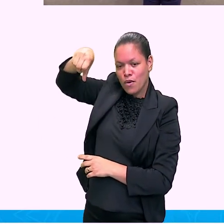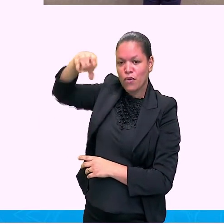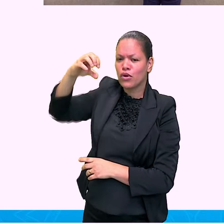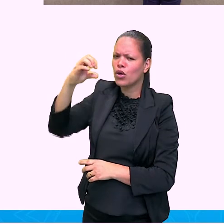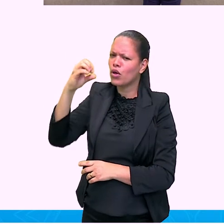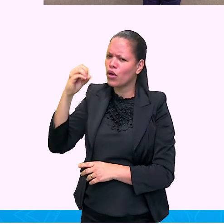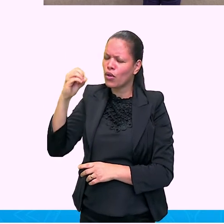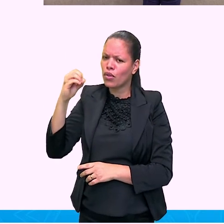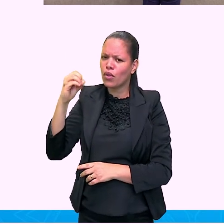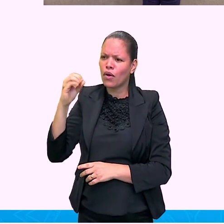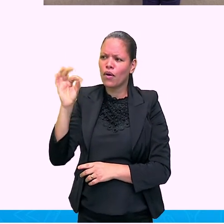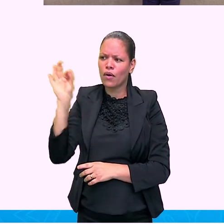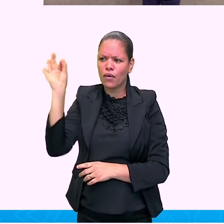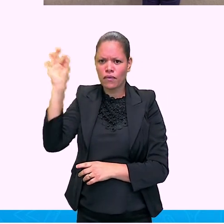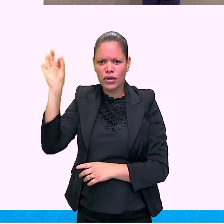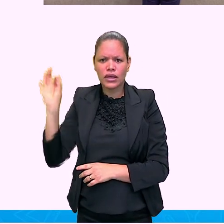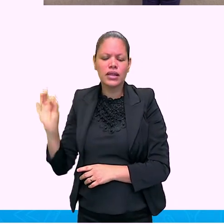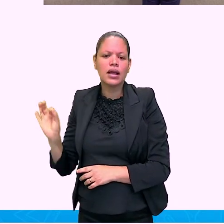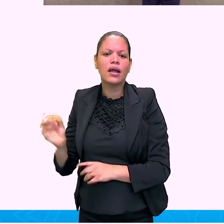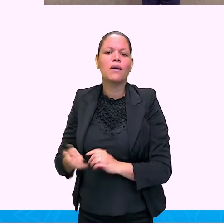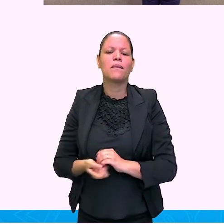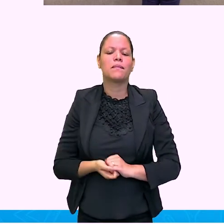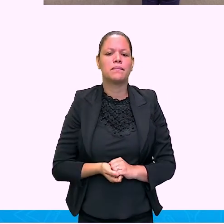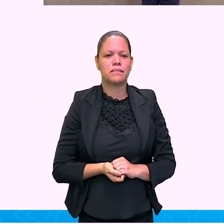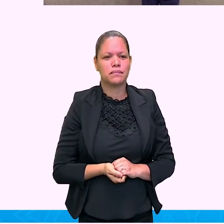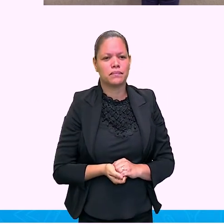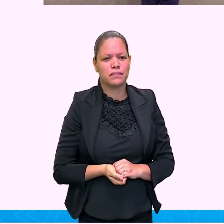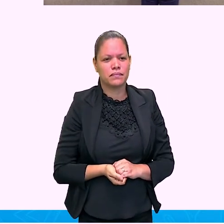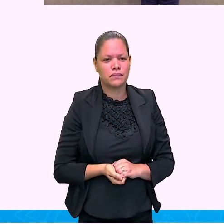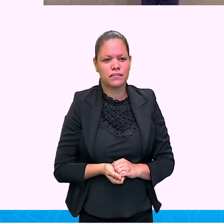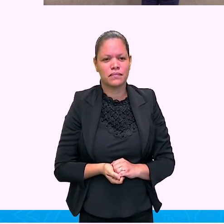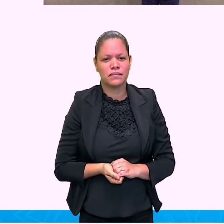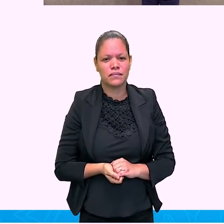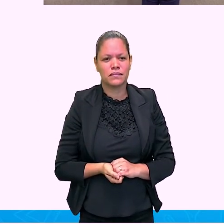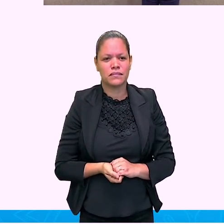encontrando aqui com a Rua 13. Olha só.